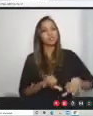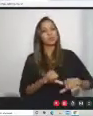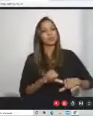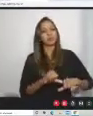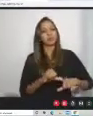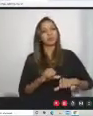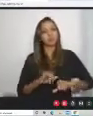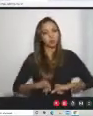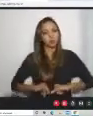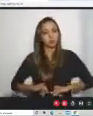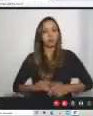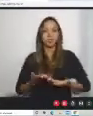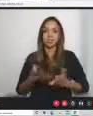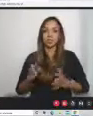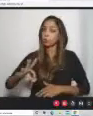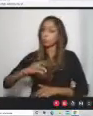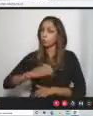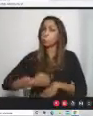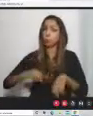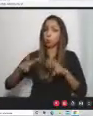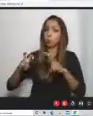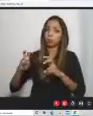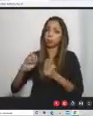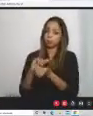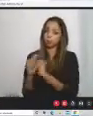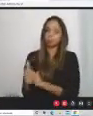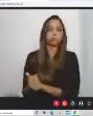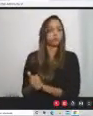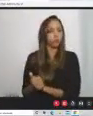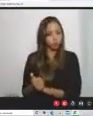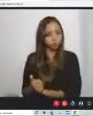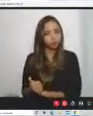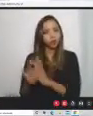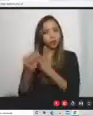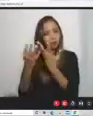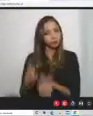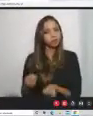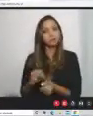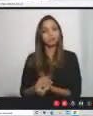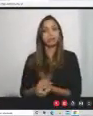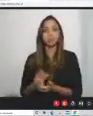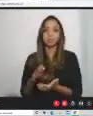muito bem-vinda. Já deixo uma proposta para Vossa Excelência aí para o ano que vem. Vamos organizar